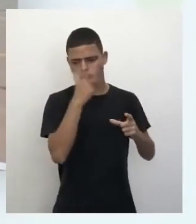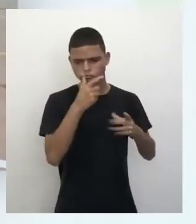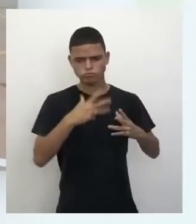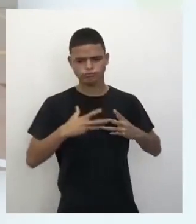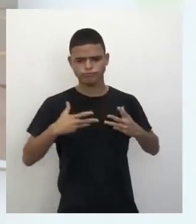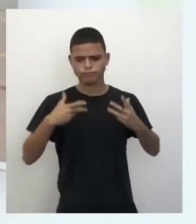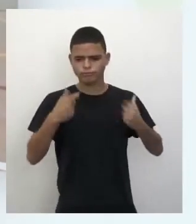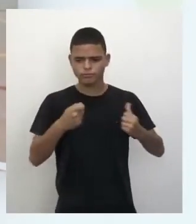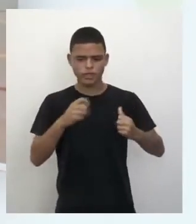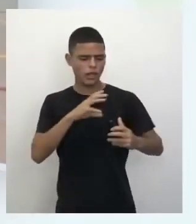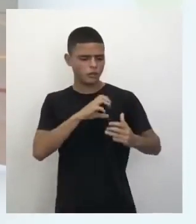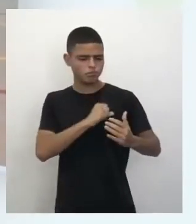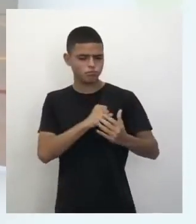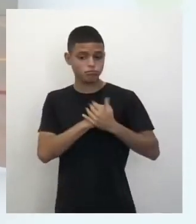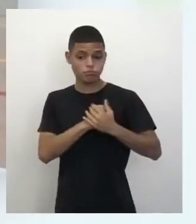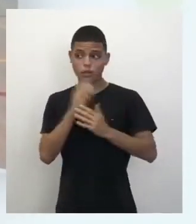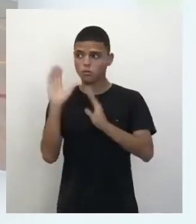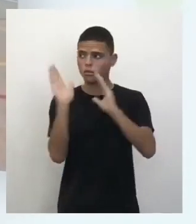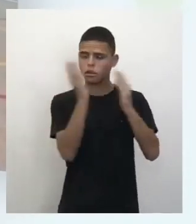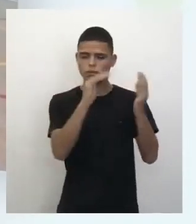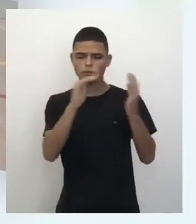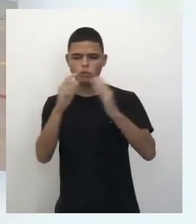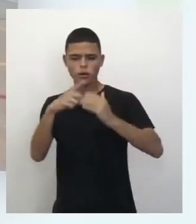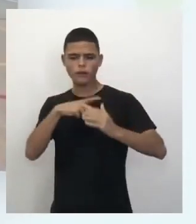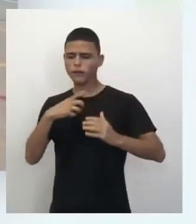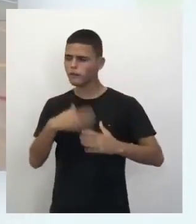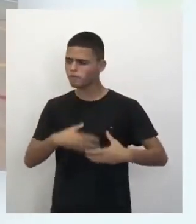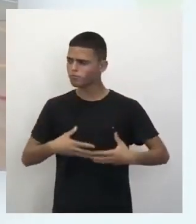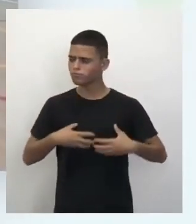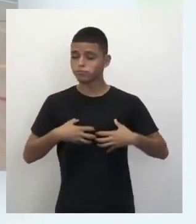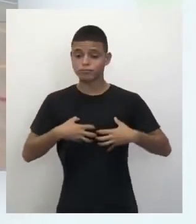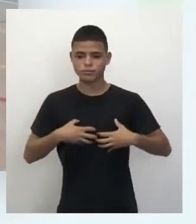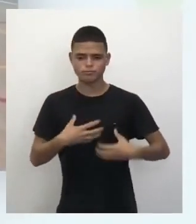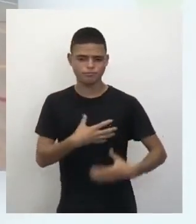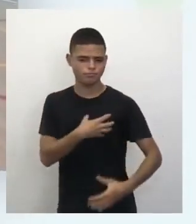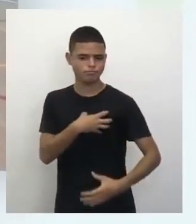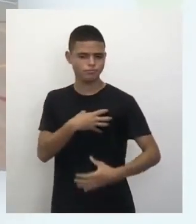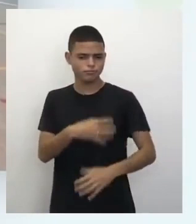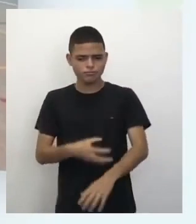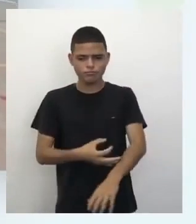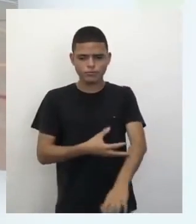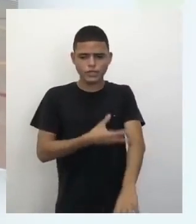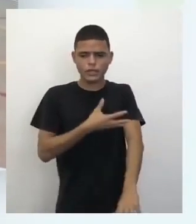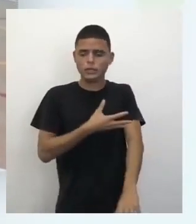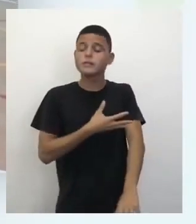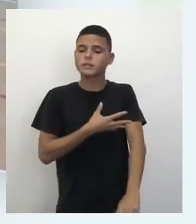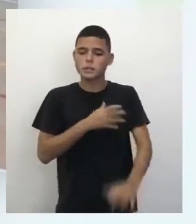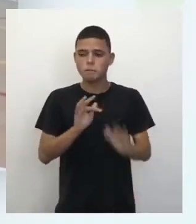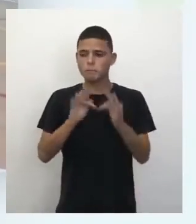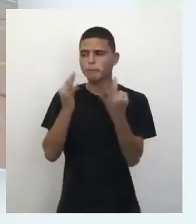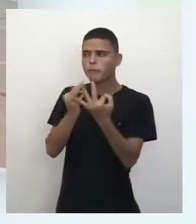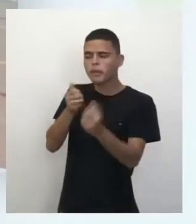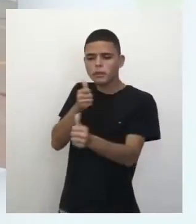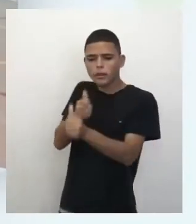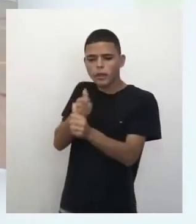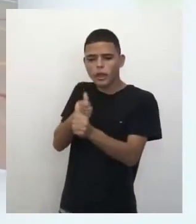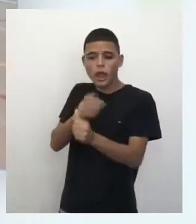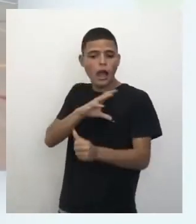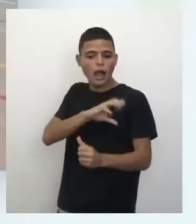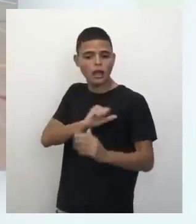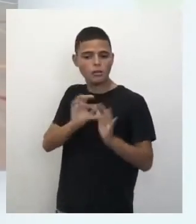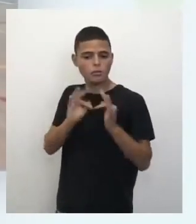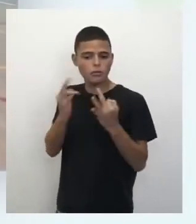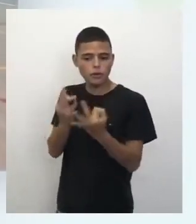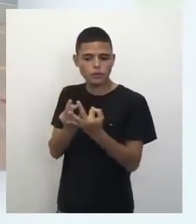maravilhoso. Eu amo natureza, então eu me sinto muito próxima da natureza, muito próxima da minha família, amo família,